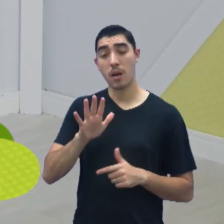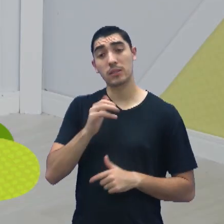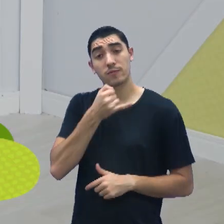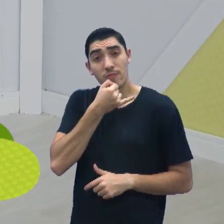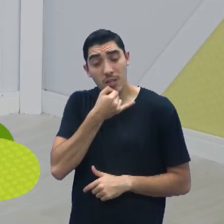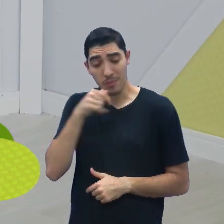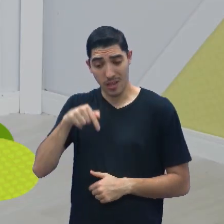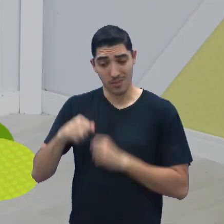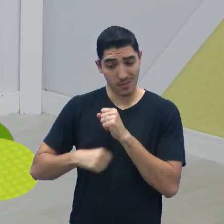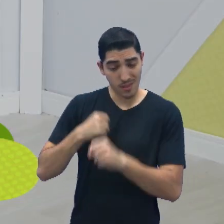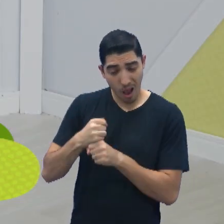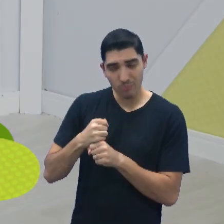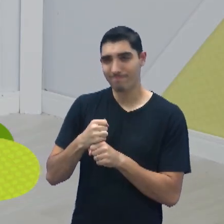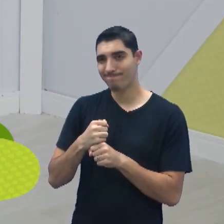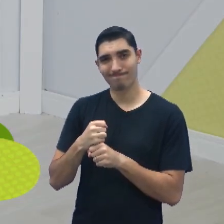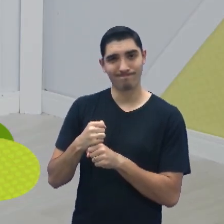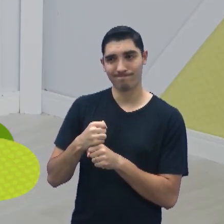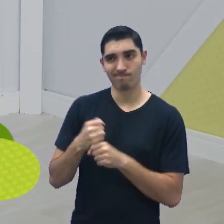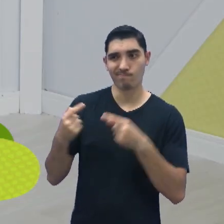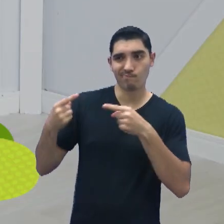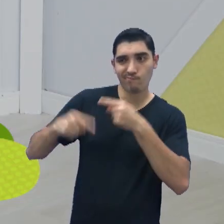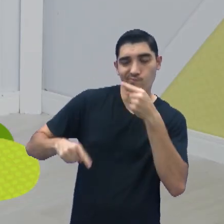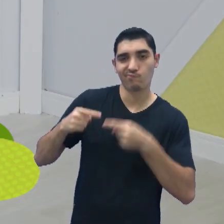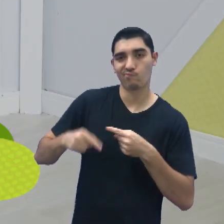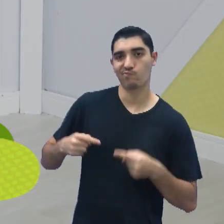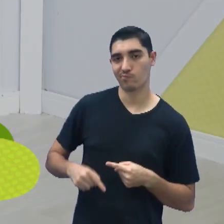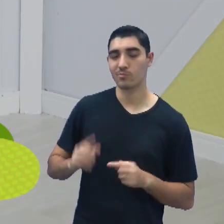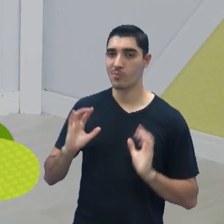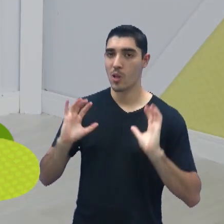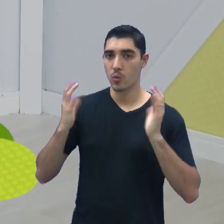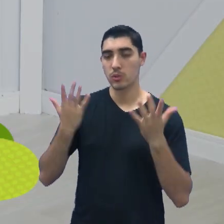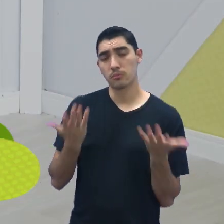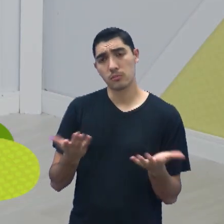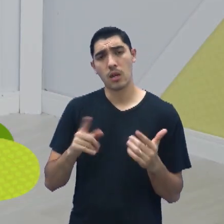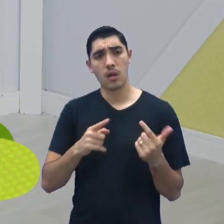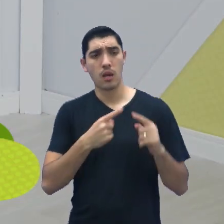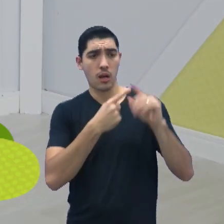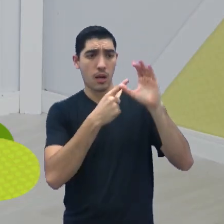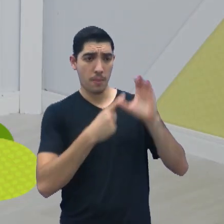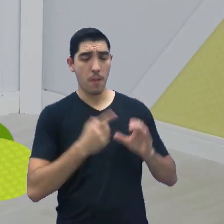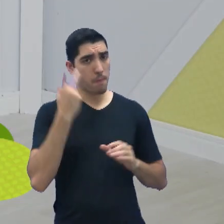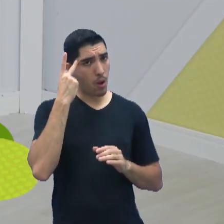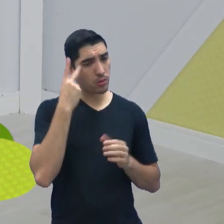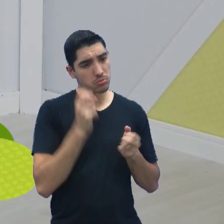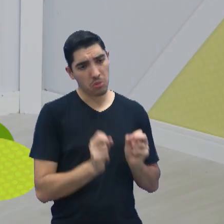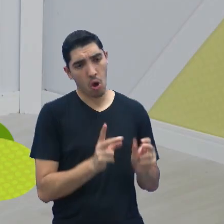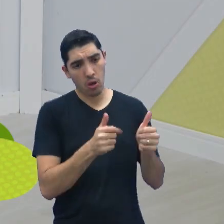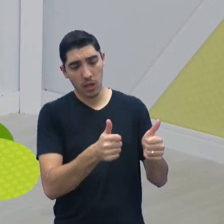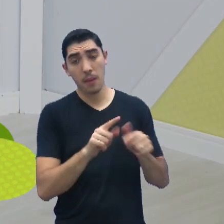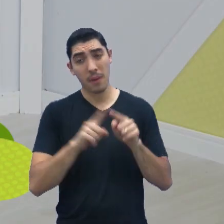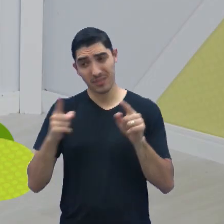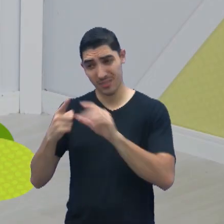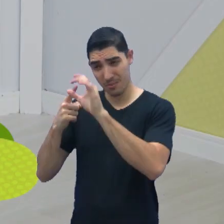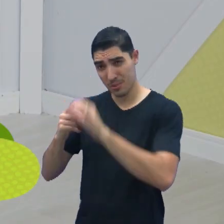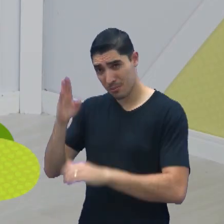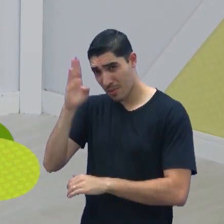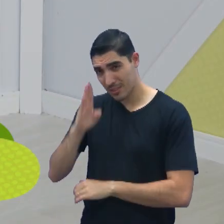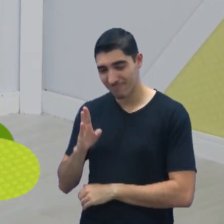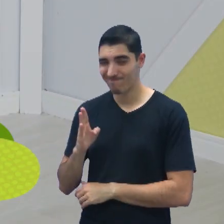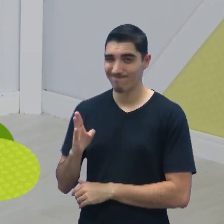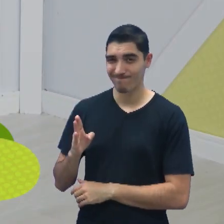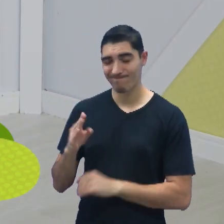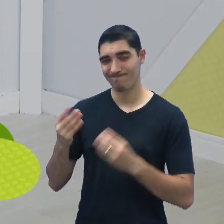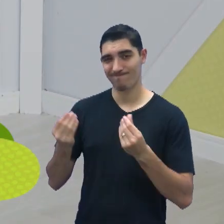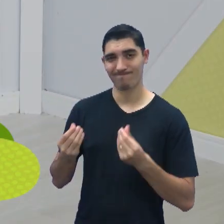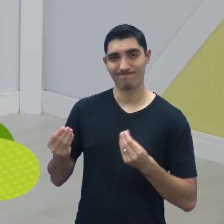nesta temporada não deu muito bom não, pelo menos na Liga Nacional. No Paulista está bem, mas na Liga Nacional não está tão bem assim e a gente vai acompanhar de